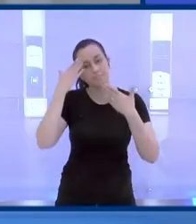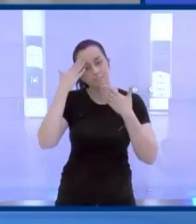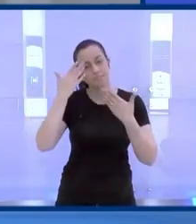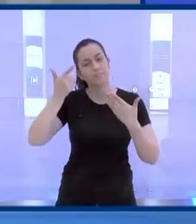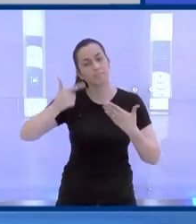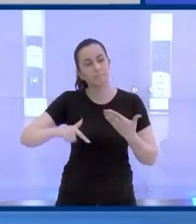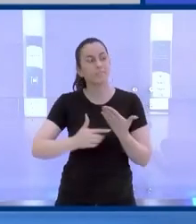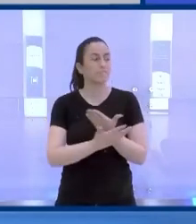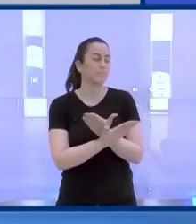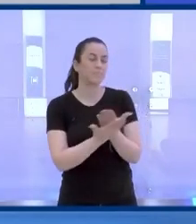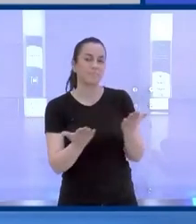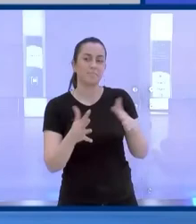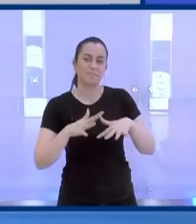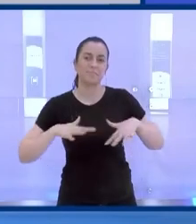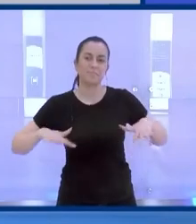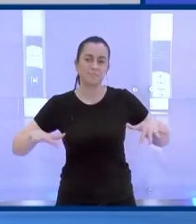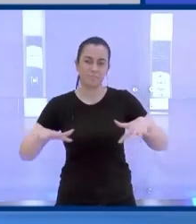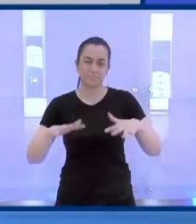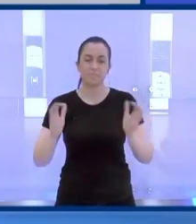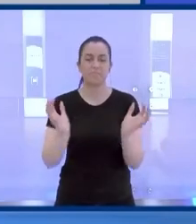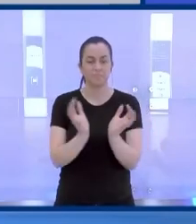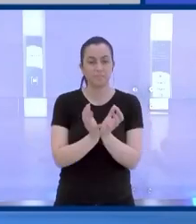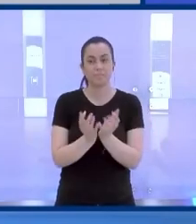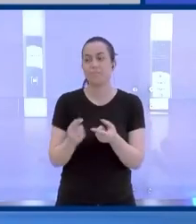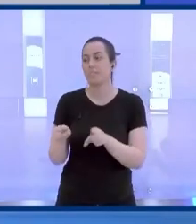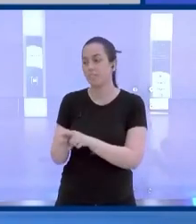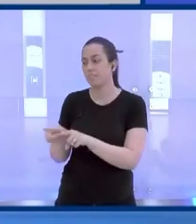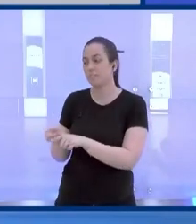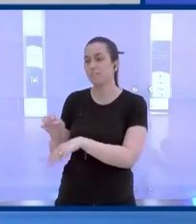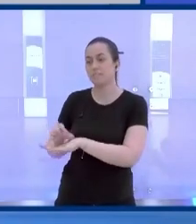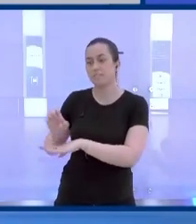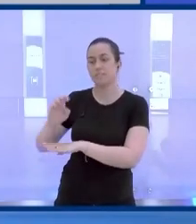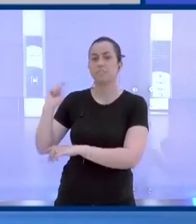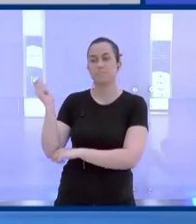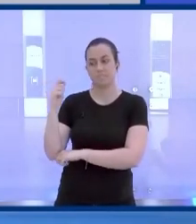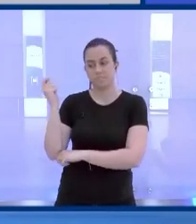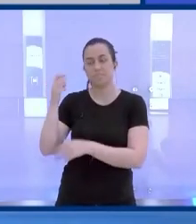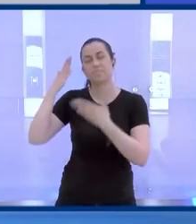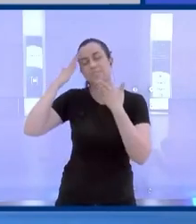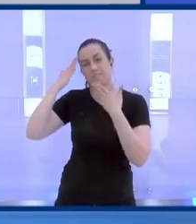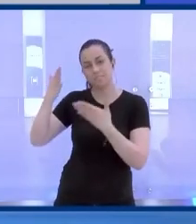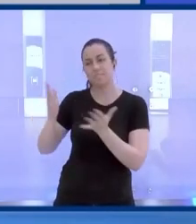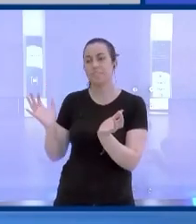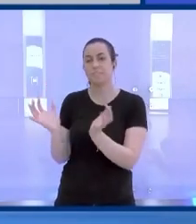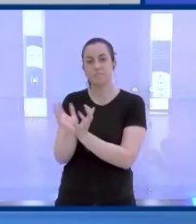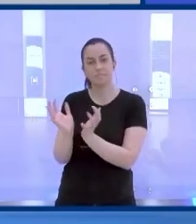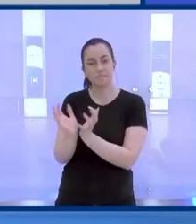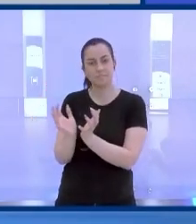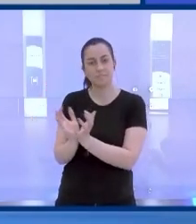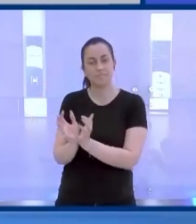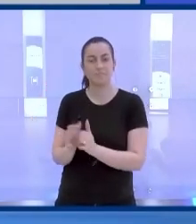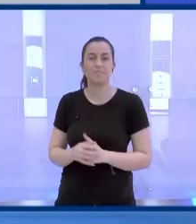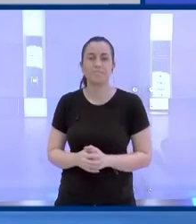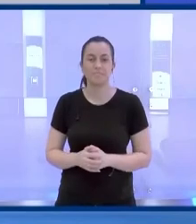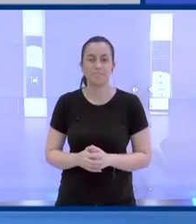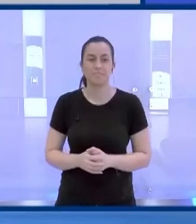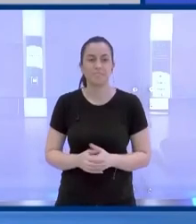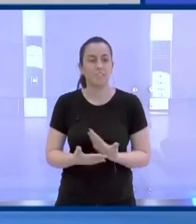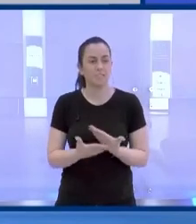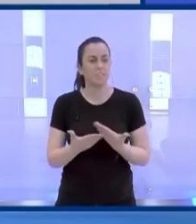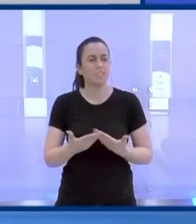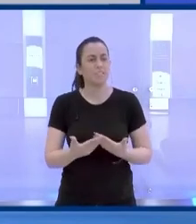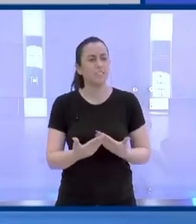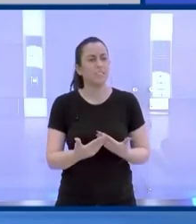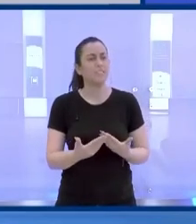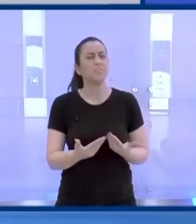aqui o governo do Rio Grande do Sul, as palavras aqui do Carlos, nos desejando boa sorte. Eu acho que a gente